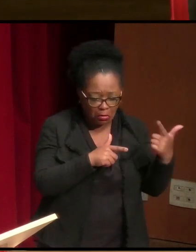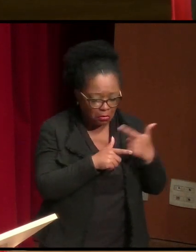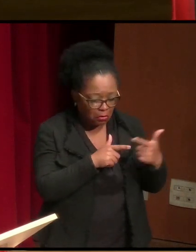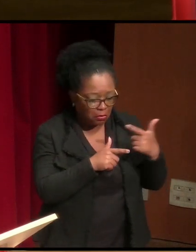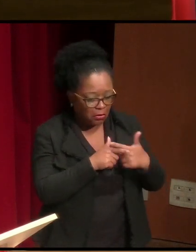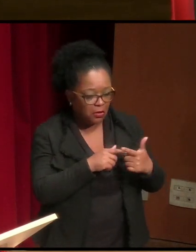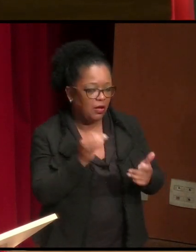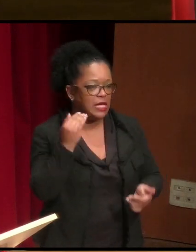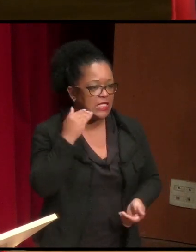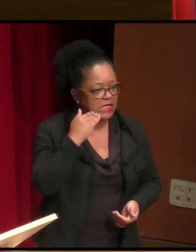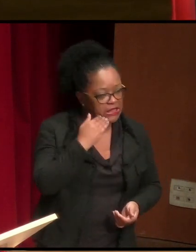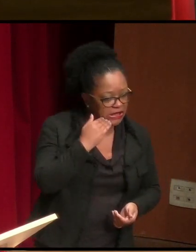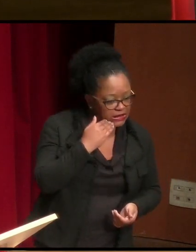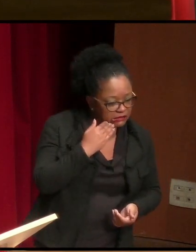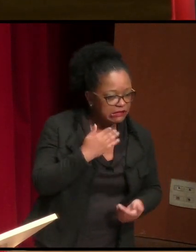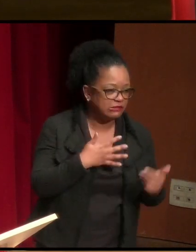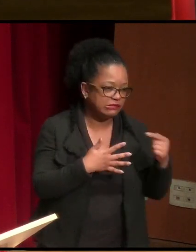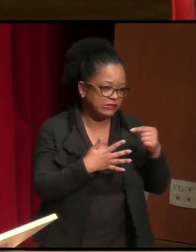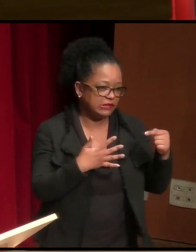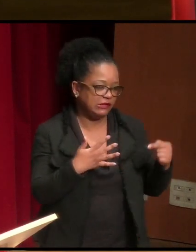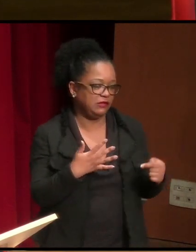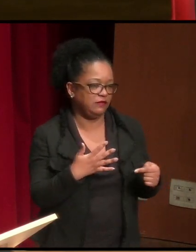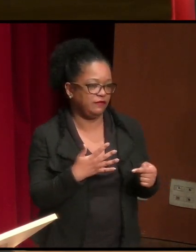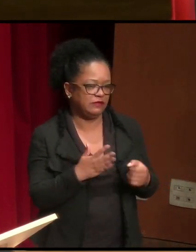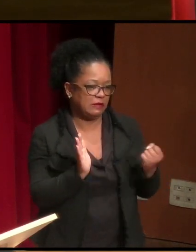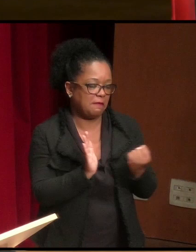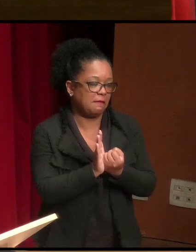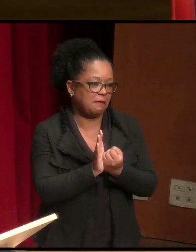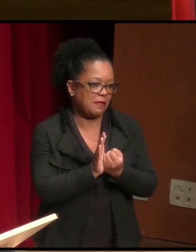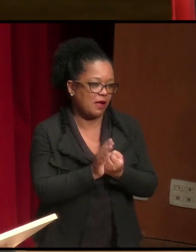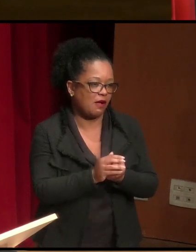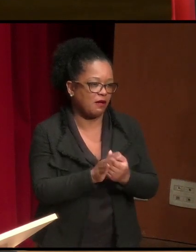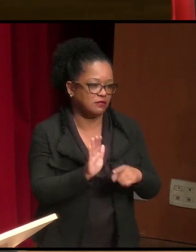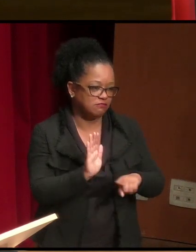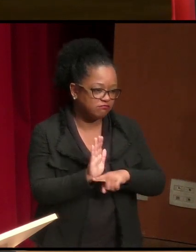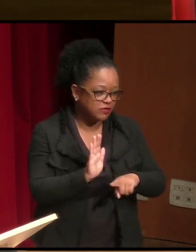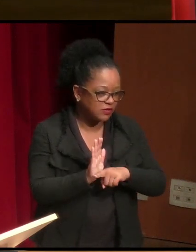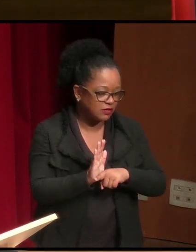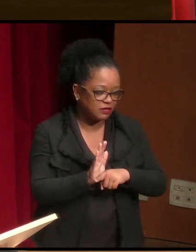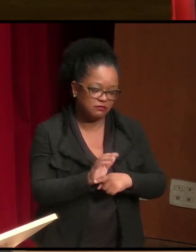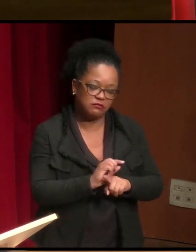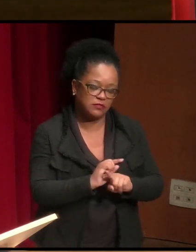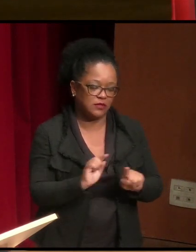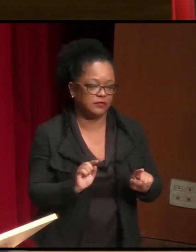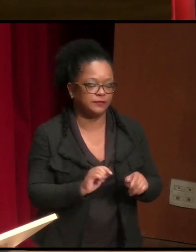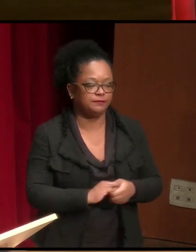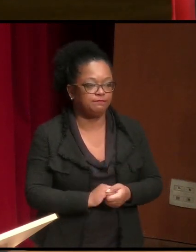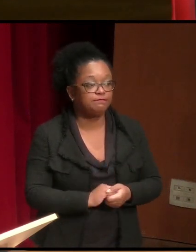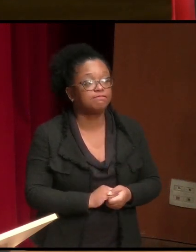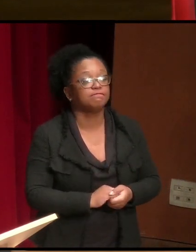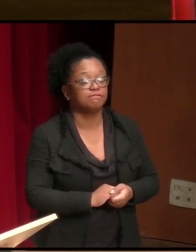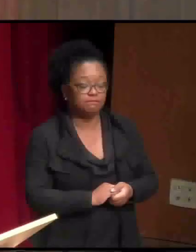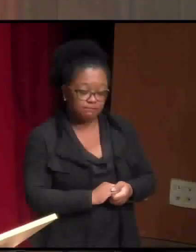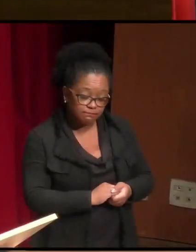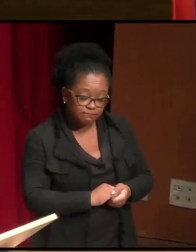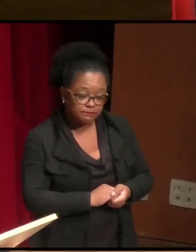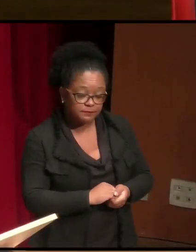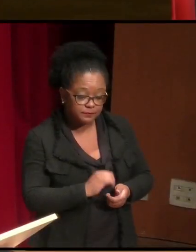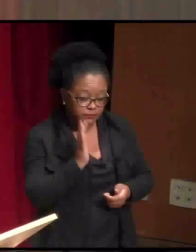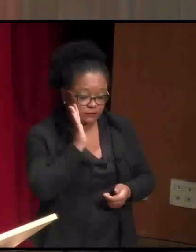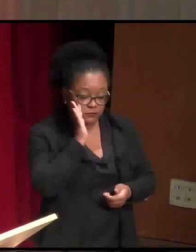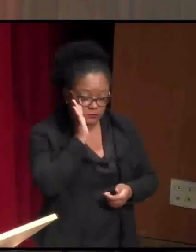como um defeito, como tantos outros rótulos que a gente já se deparou ao longo da vida. Sim. Ferrari, eu tenho uma dúvida, porque eu